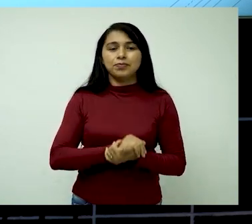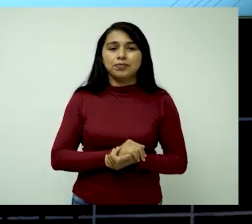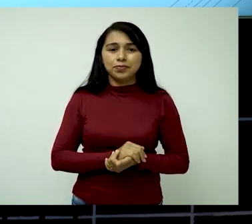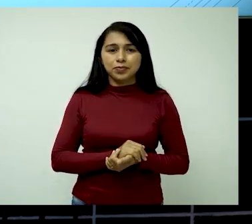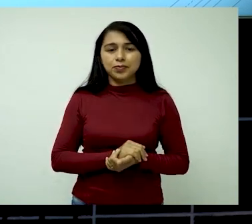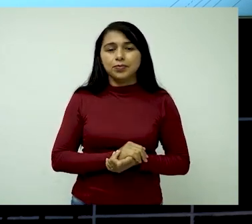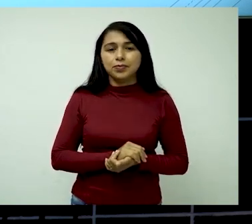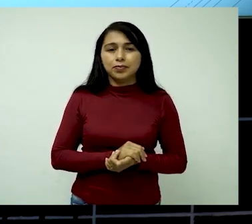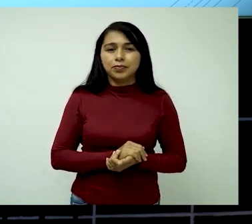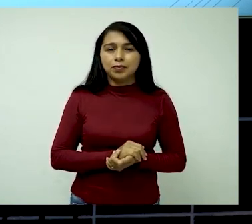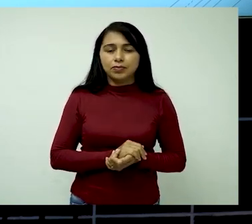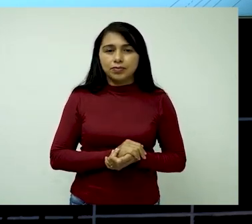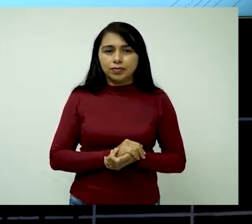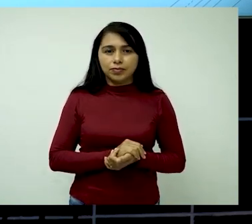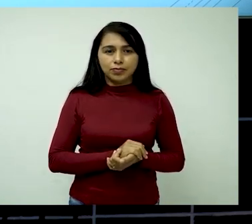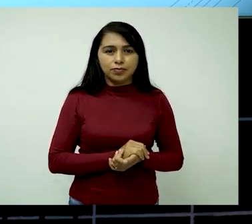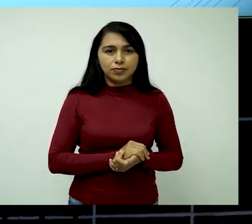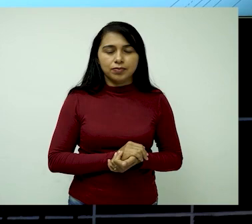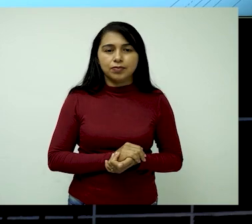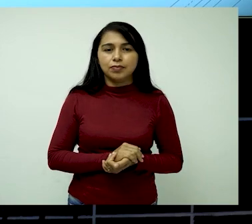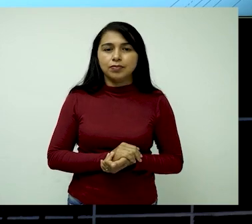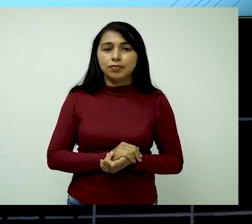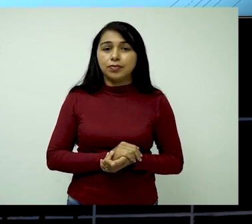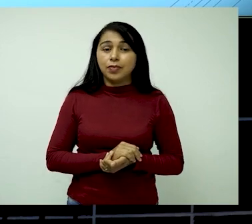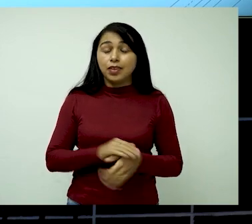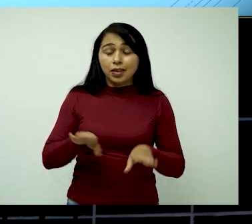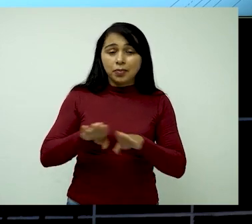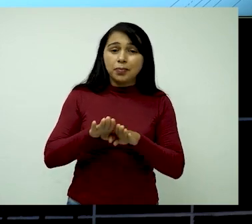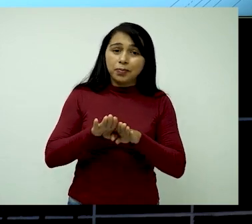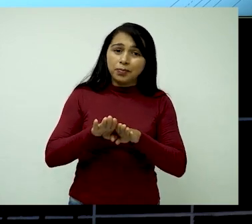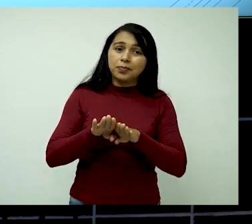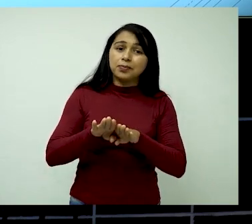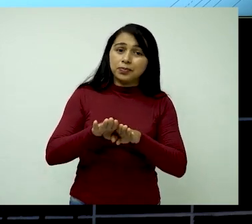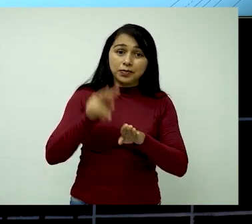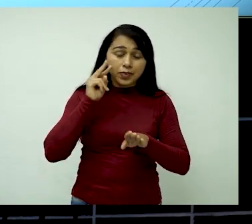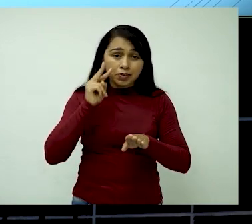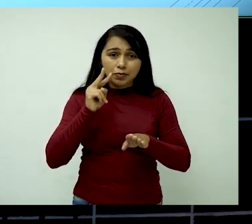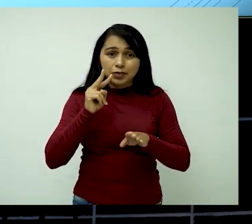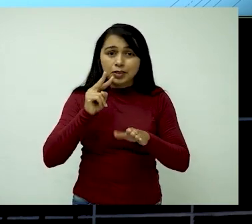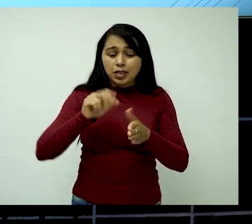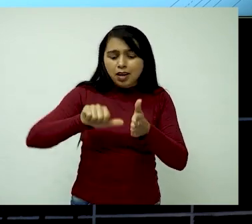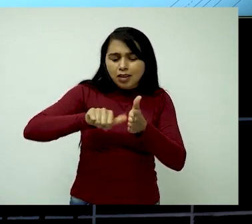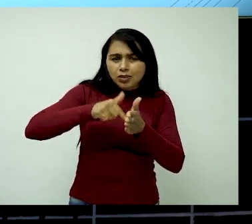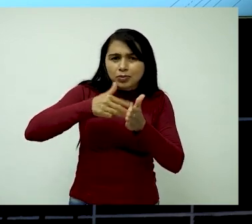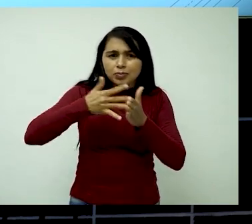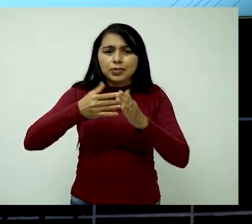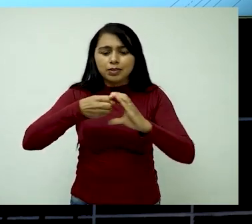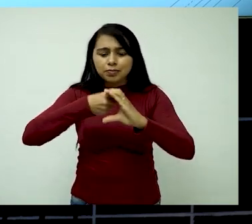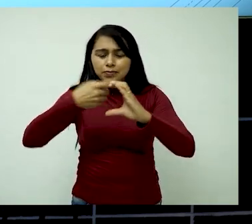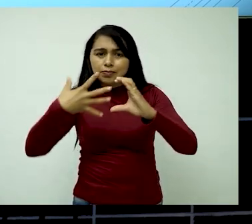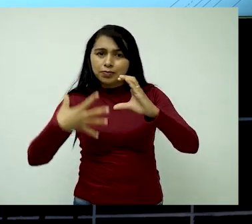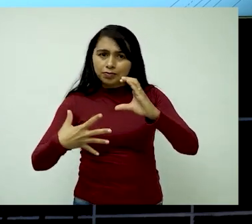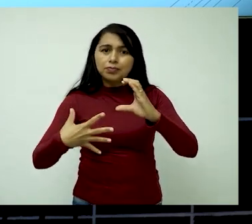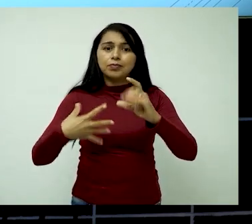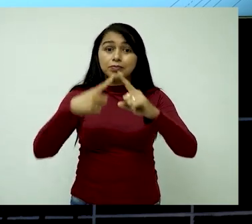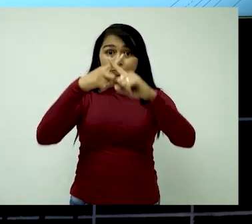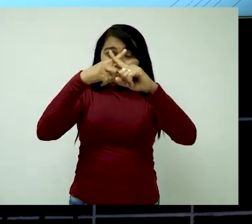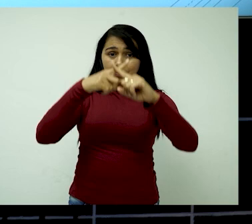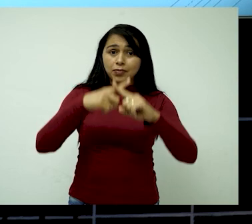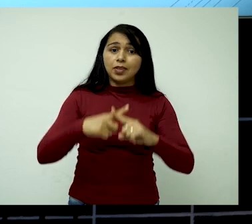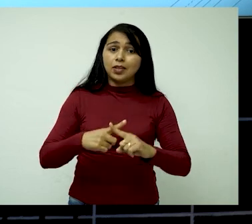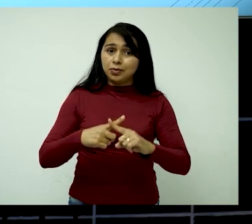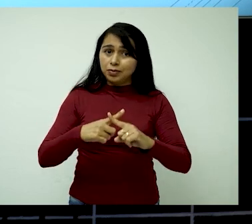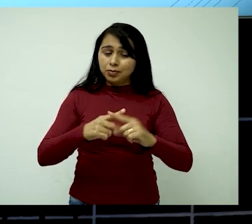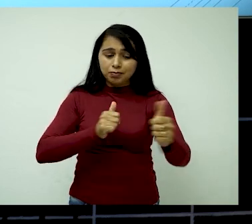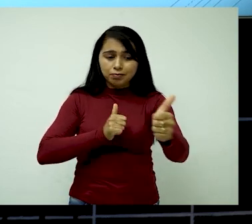tá? Também tenho aqui os primeiros traços das corridas no atletismo, assim como